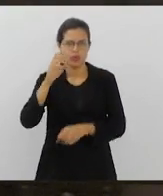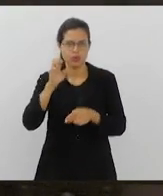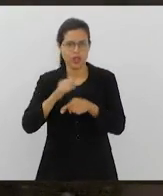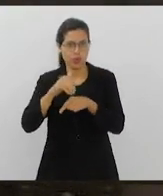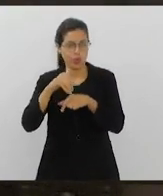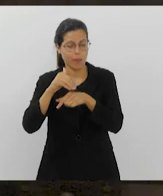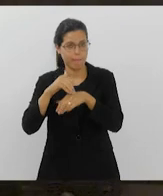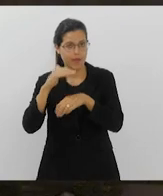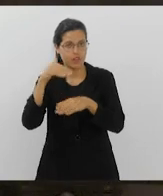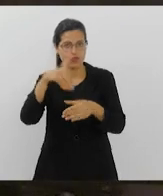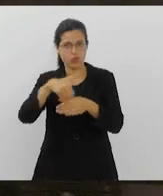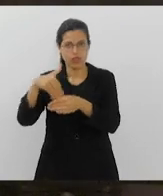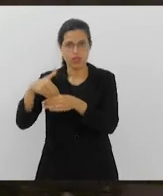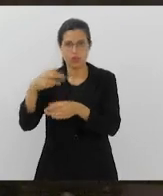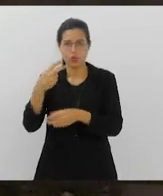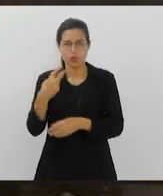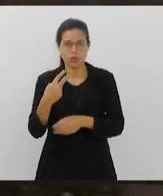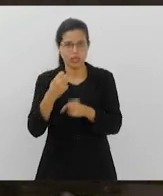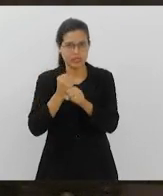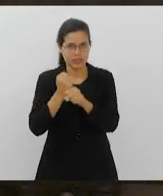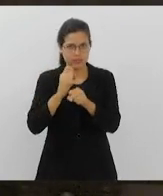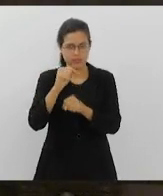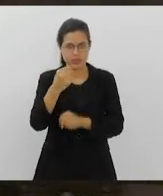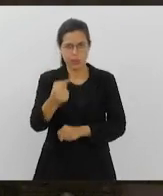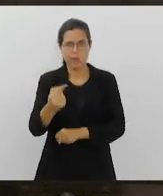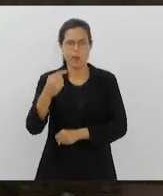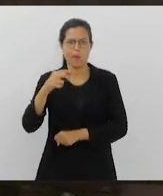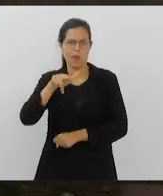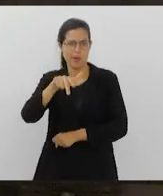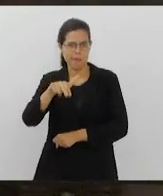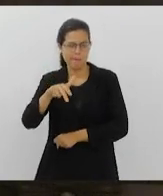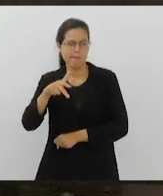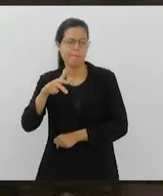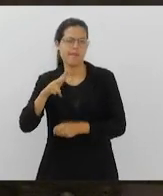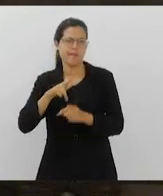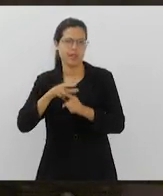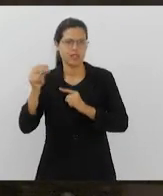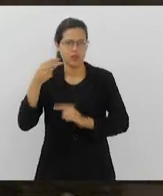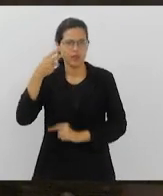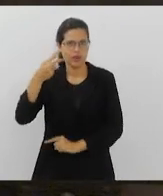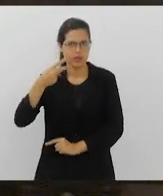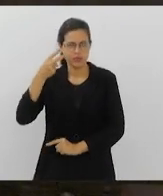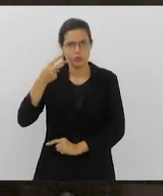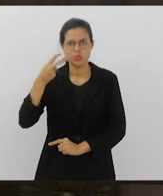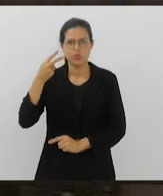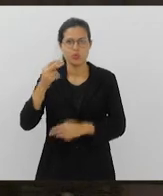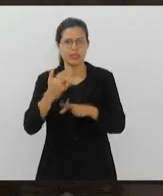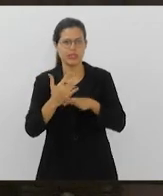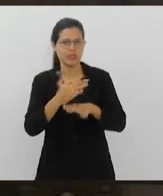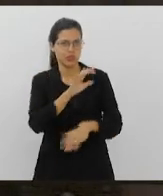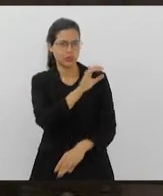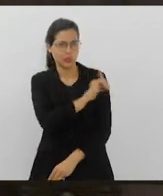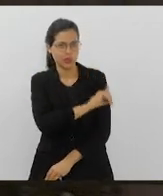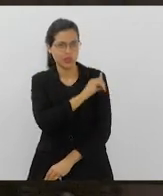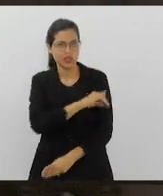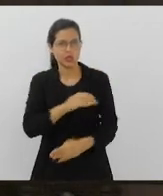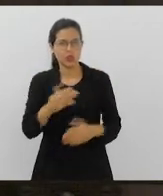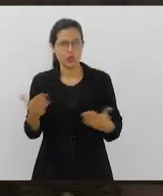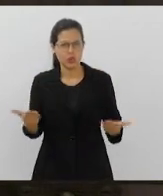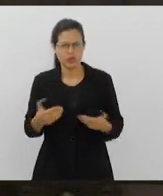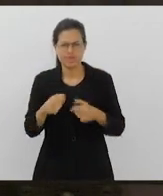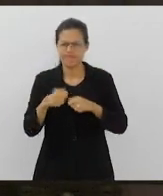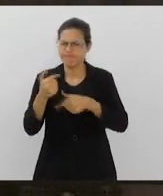2 anos depois, o meu irmão, vereador Rogério Amorim, venceu a eleição de vereador na cidade do Rio de Janeiro e hoje faz um grande